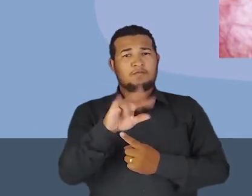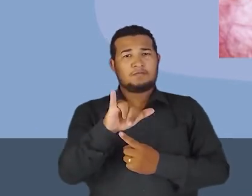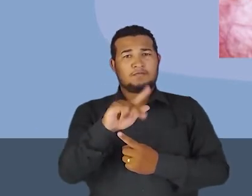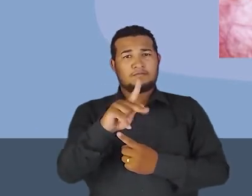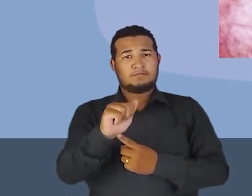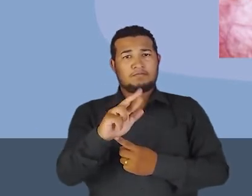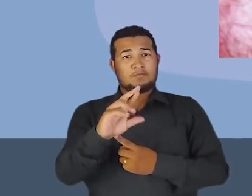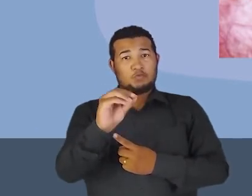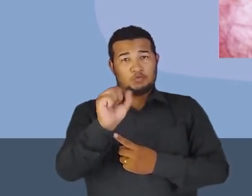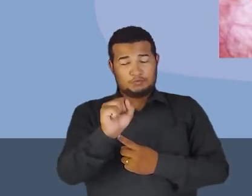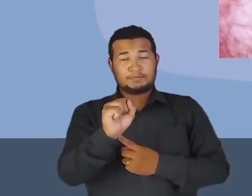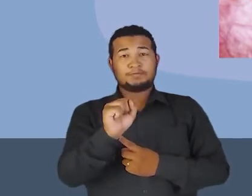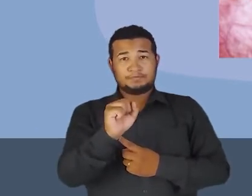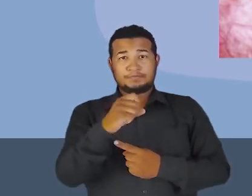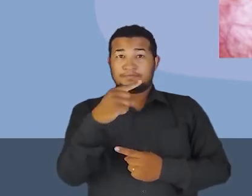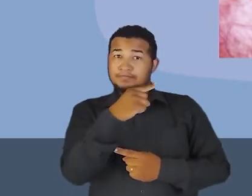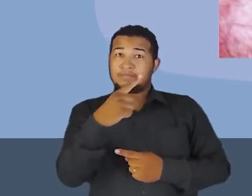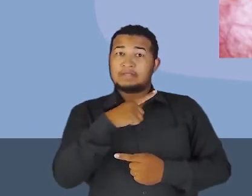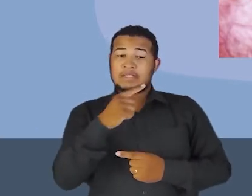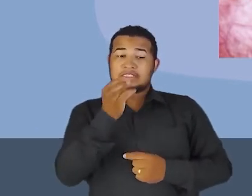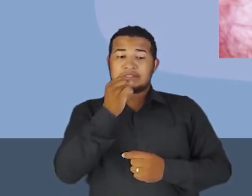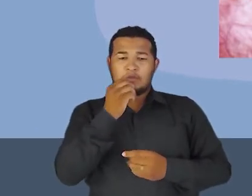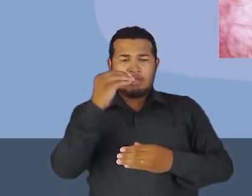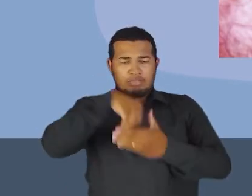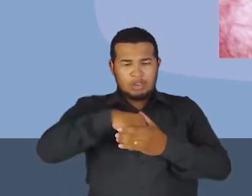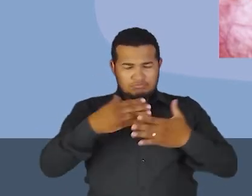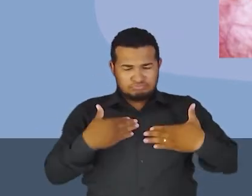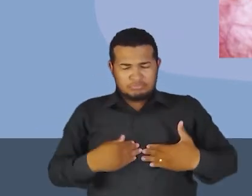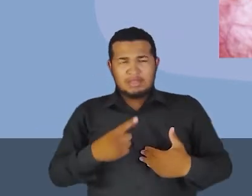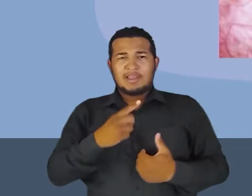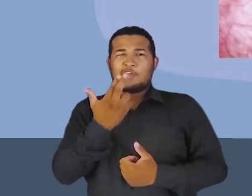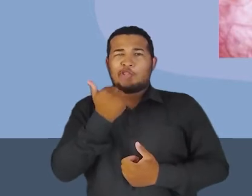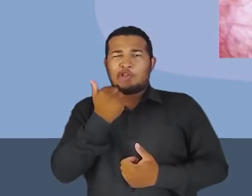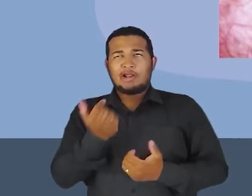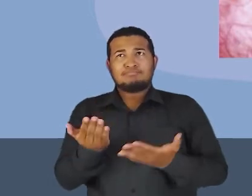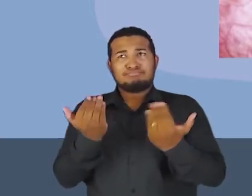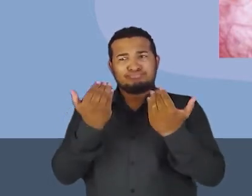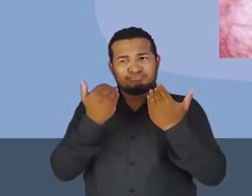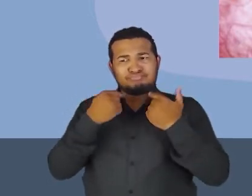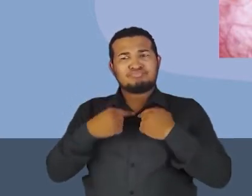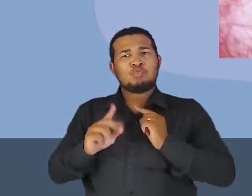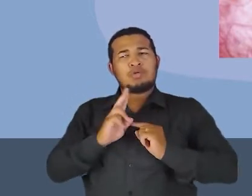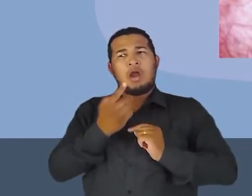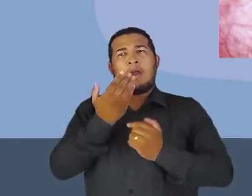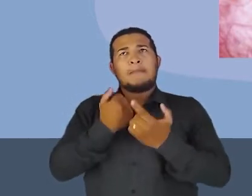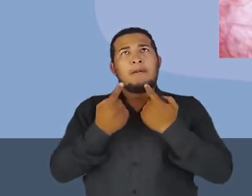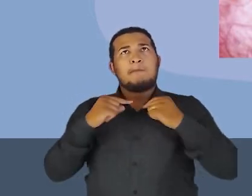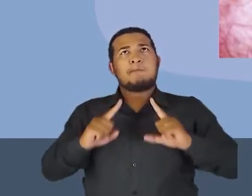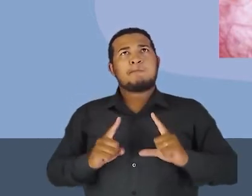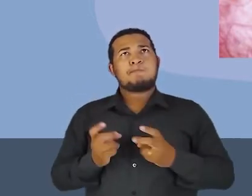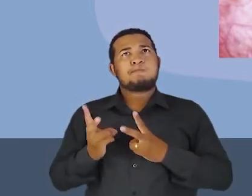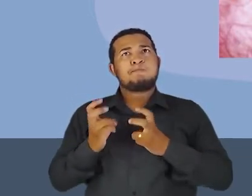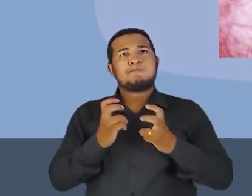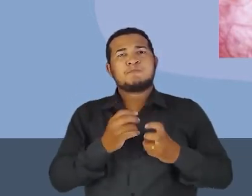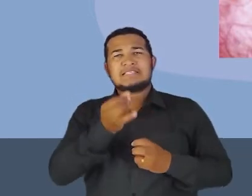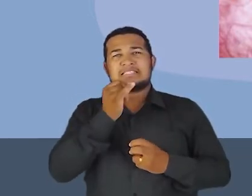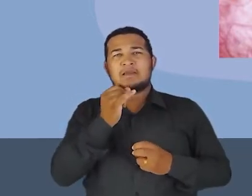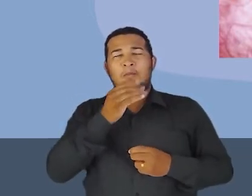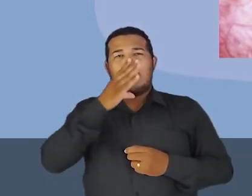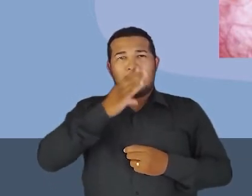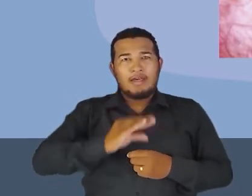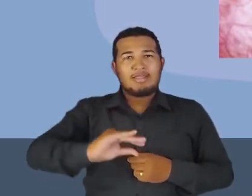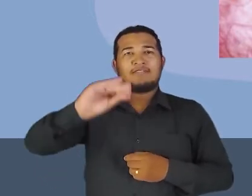alguns exemplos de animais dentro do útero recebendo os nutrientes através da placenta e o cordão umbilical, um elefante,